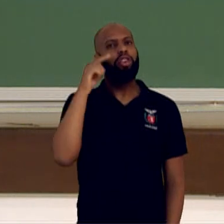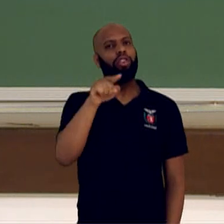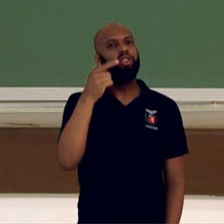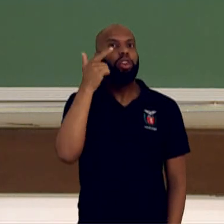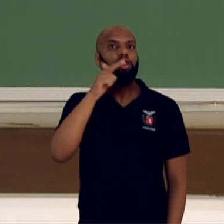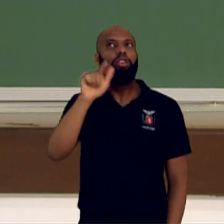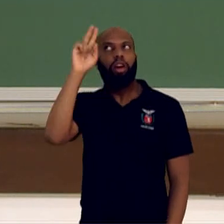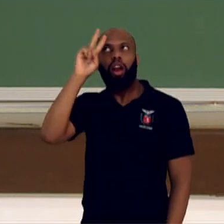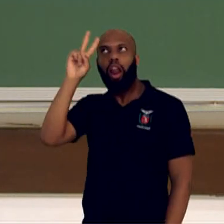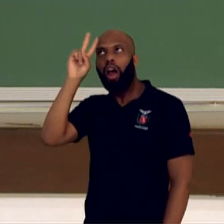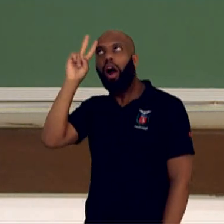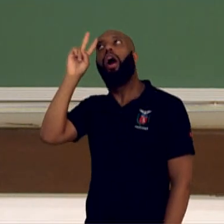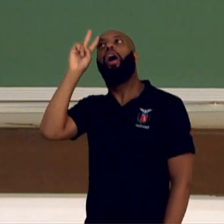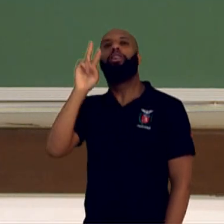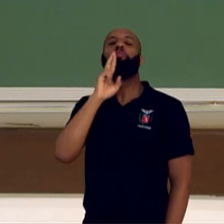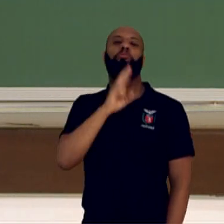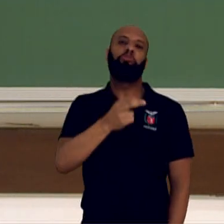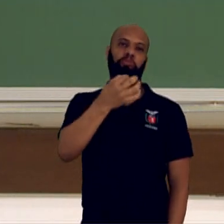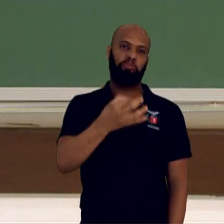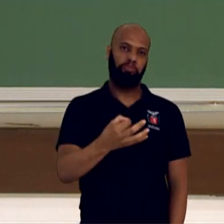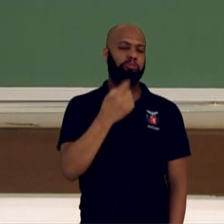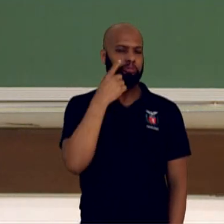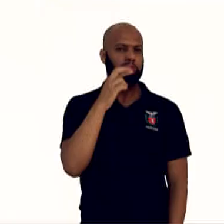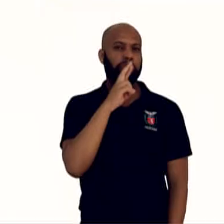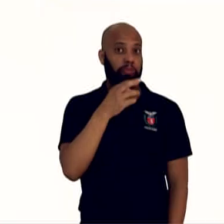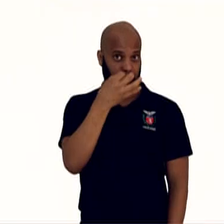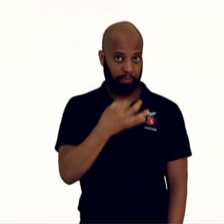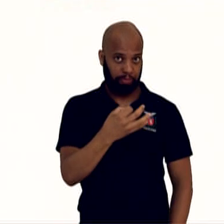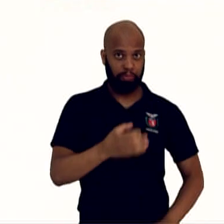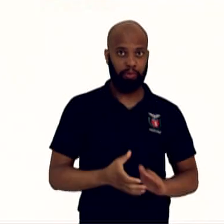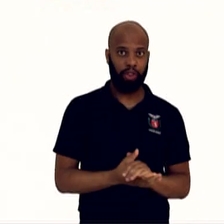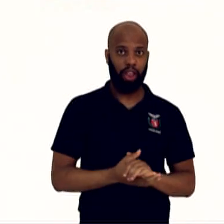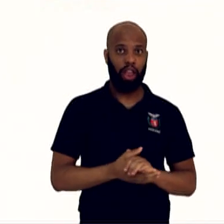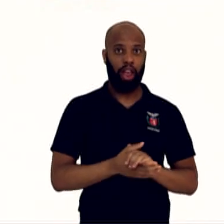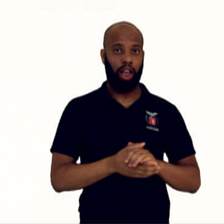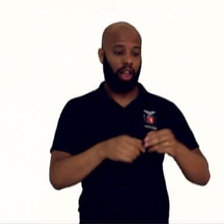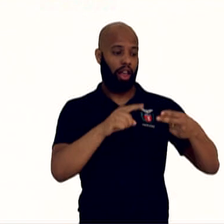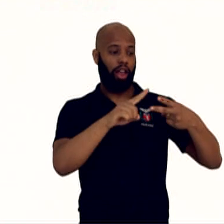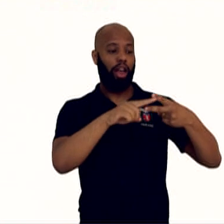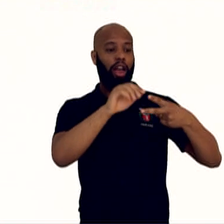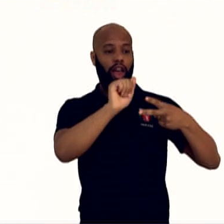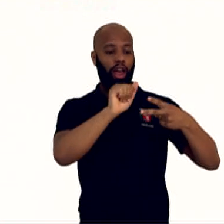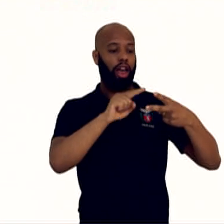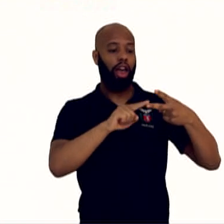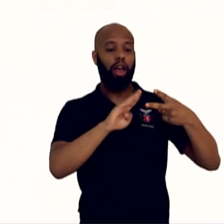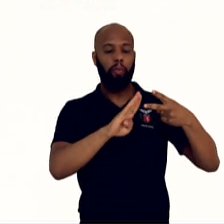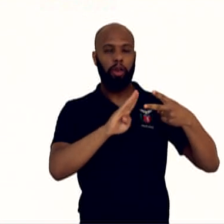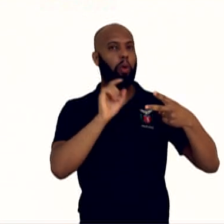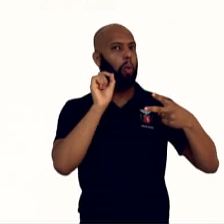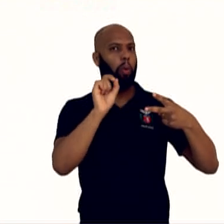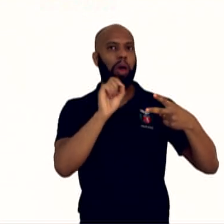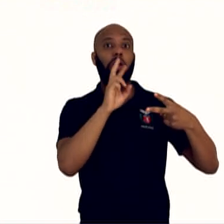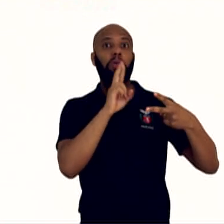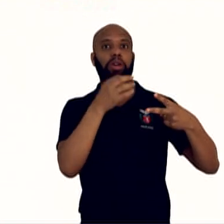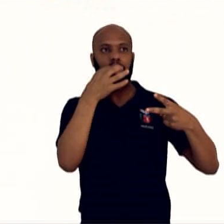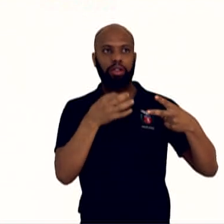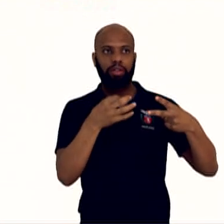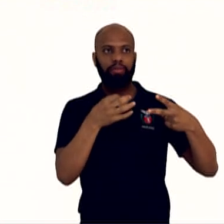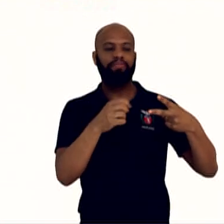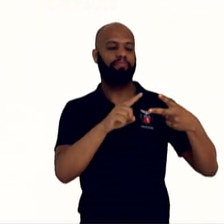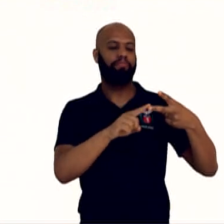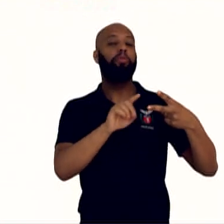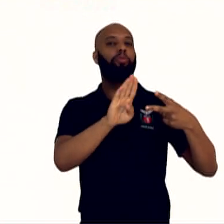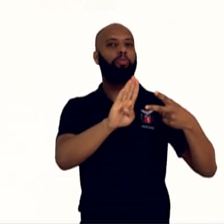rebobinaram a memória aí e conseguiram responder. Vamos ver qual é a resposta certa? Se é a letra A, dance, ou letra B, o soul? Vamos lá?